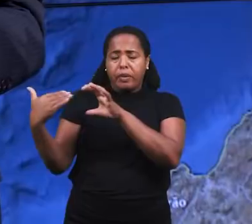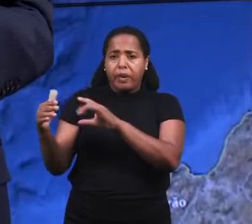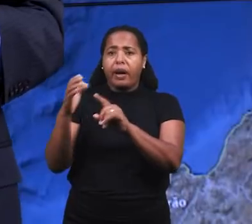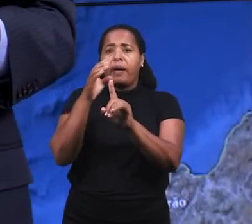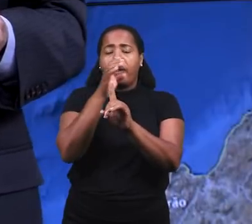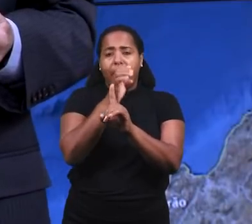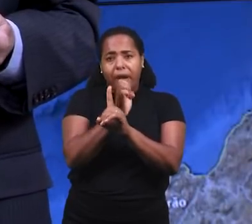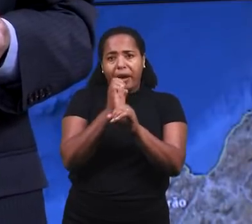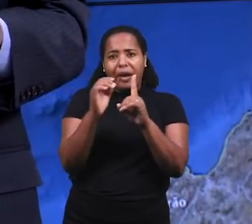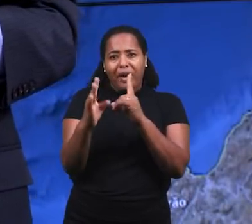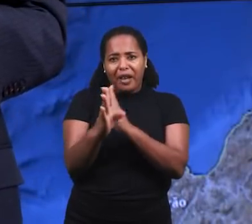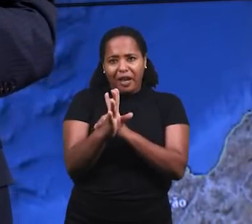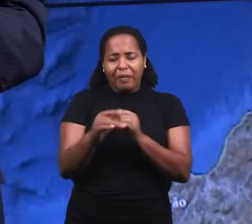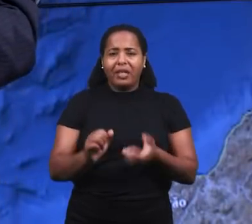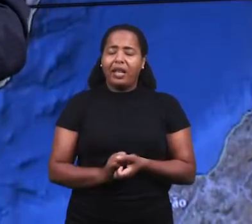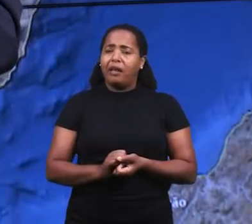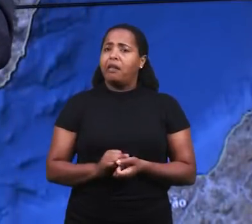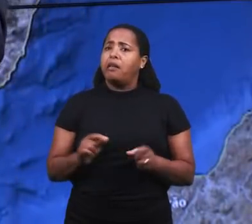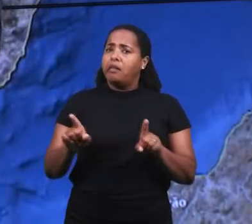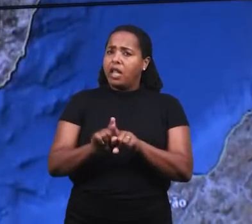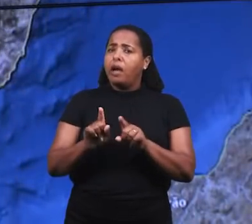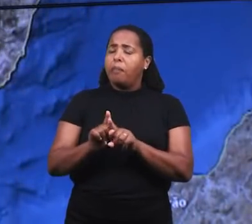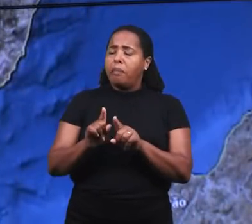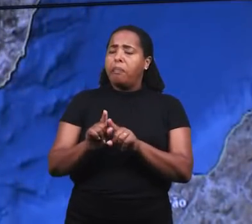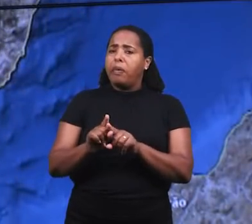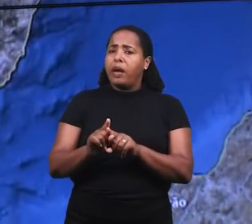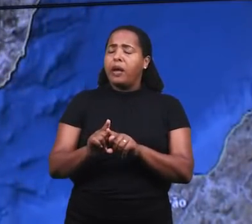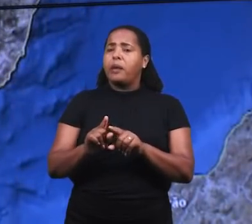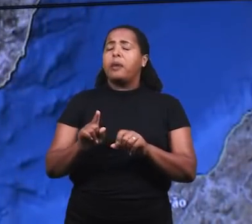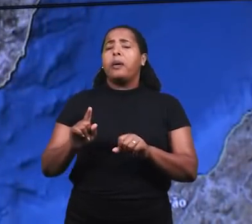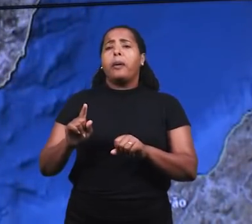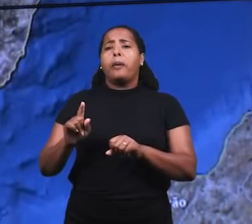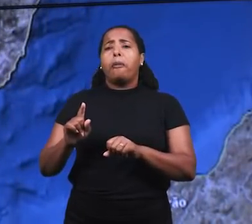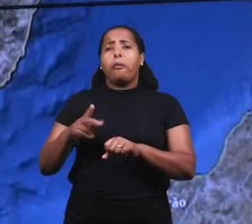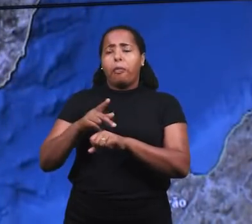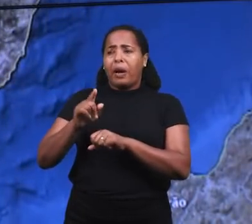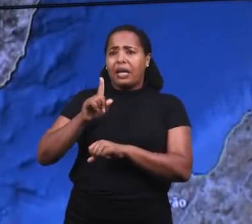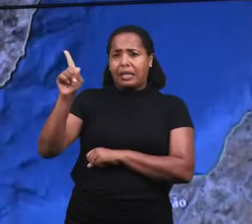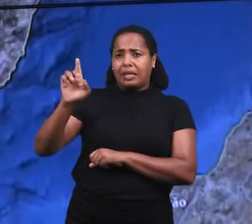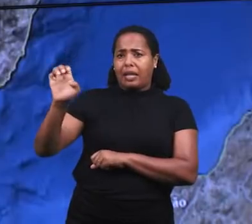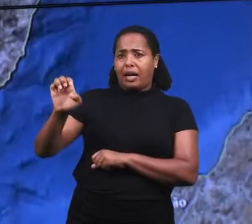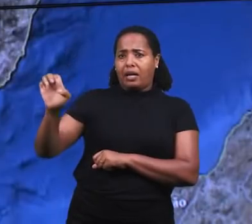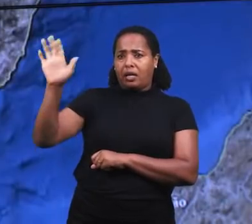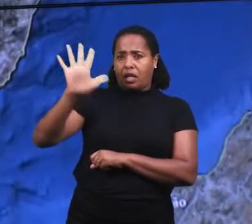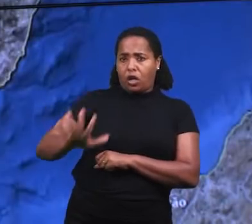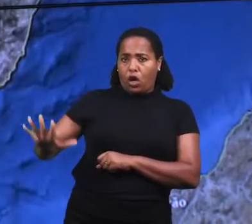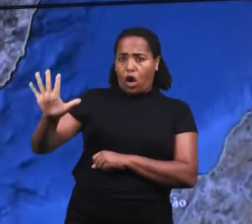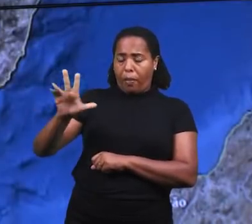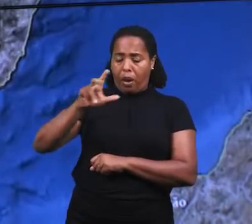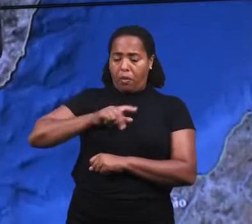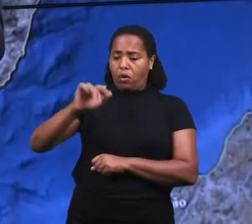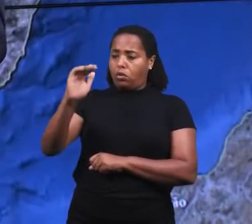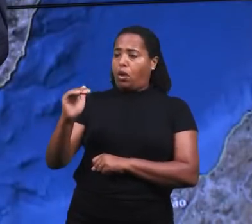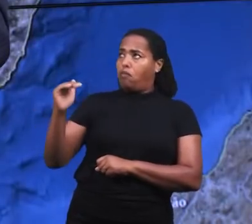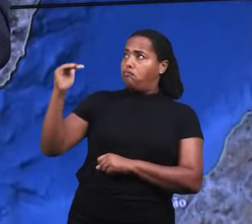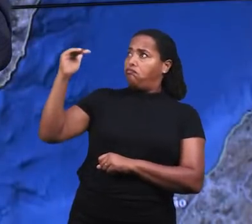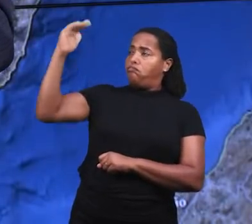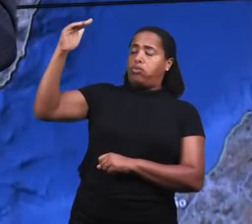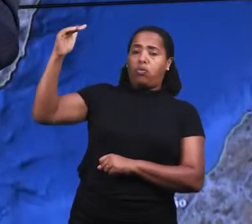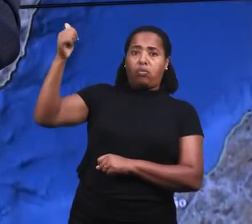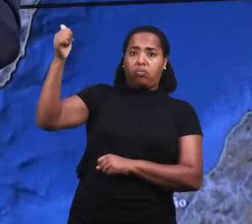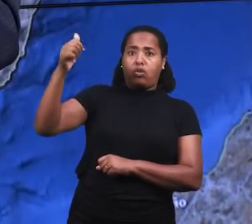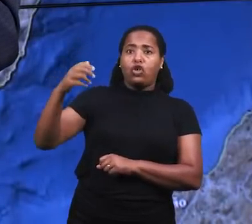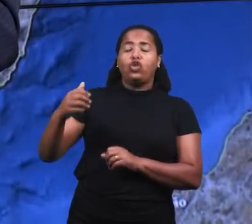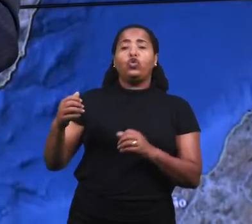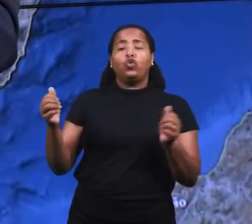muita frequência das nossas escolas bíblicas dominicais e dos nossos países da Europa. Portugal tem se destacado sempre, juntamente